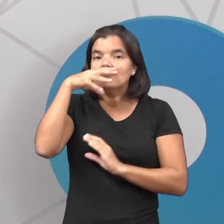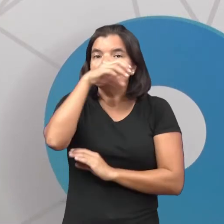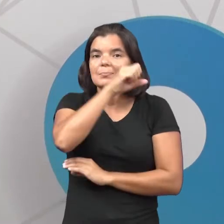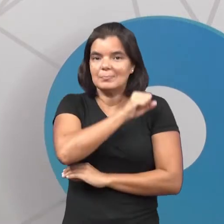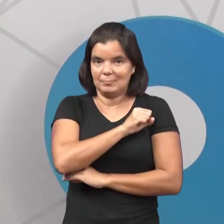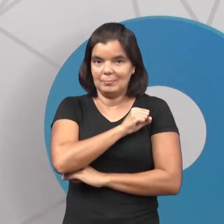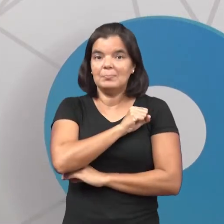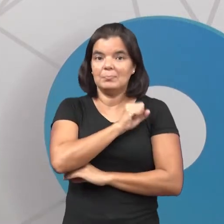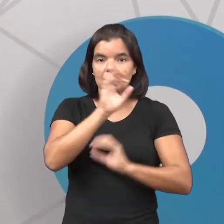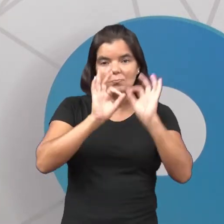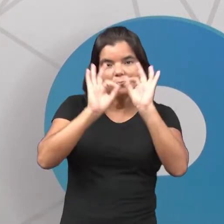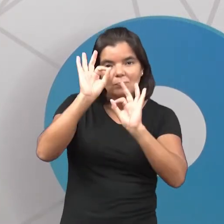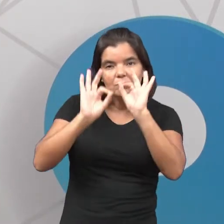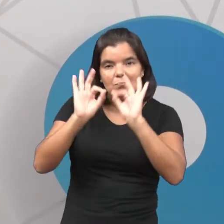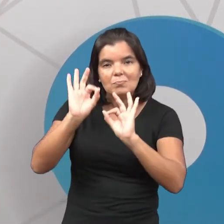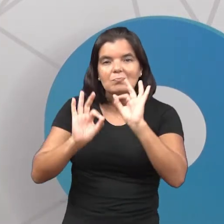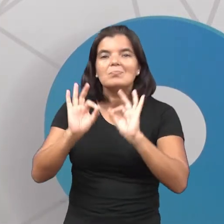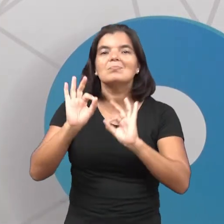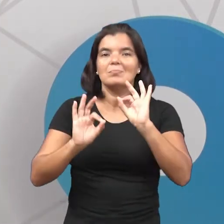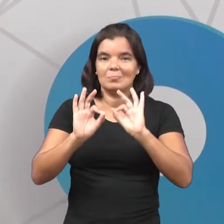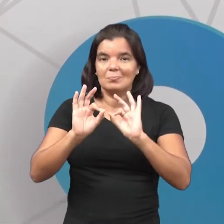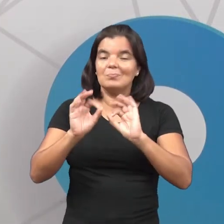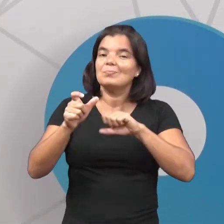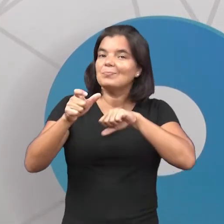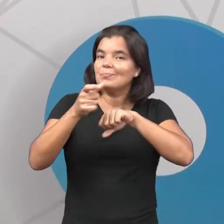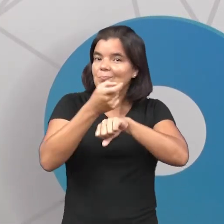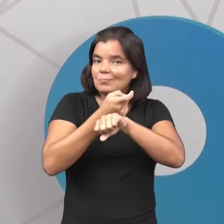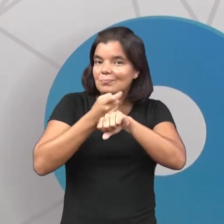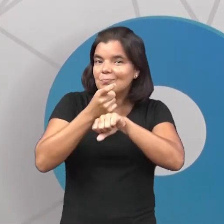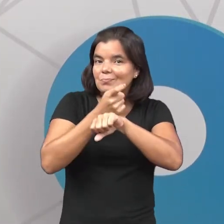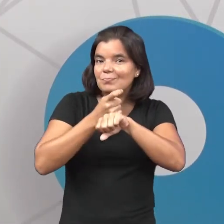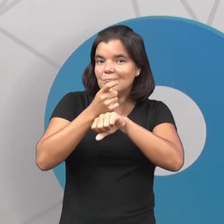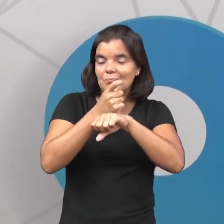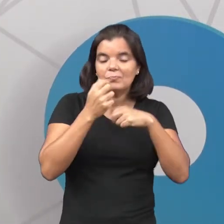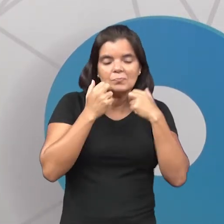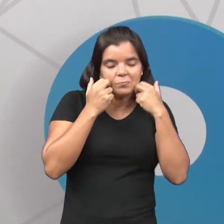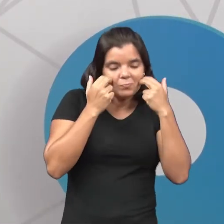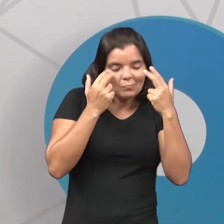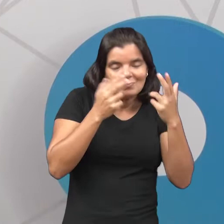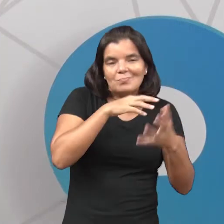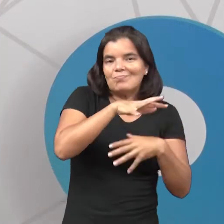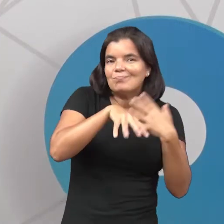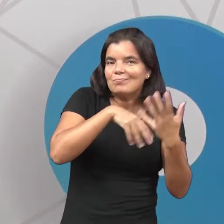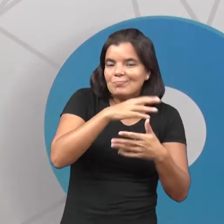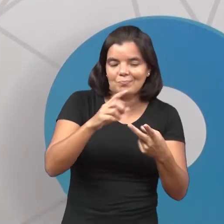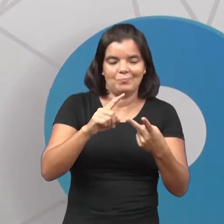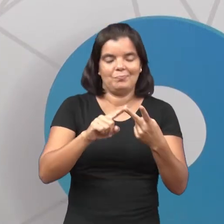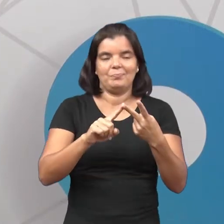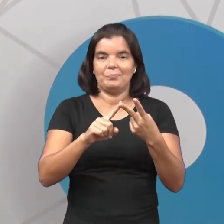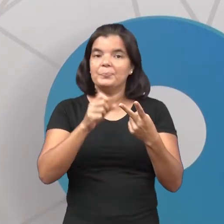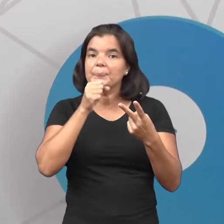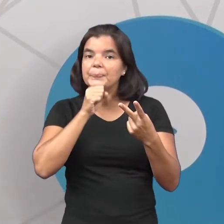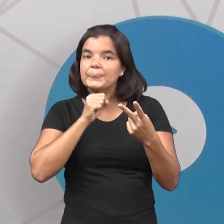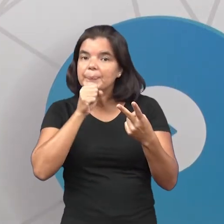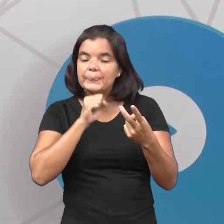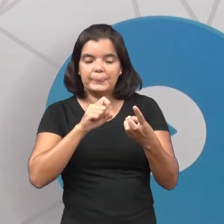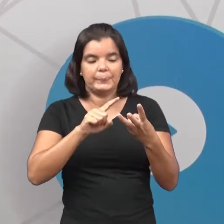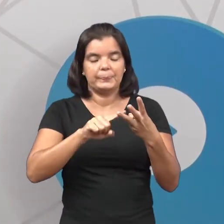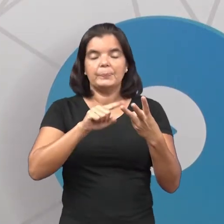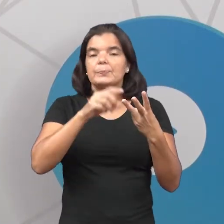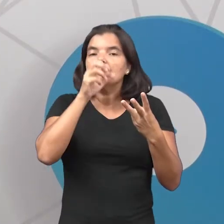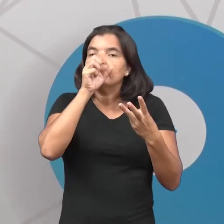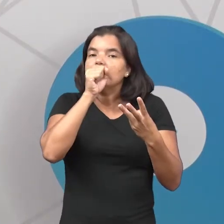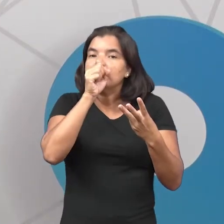rapidamente foram corrigidas através do adjetivo tímido e atrapalhado, velho e